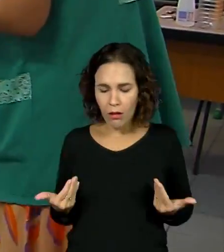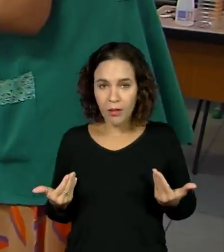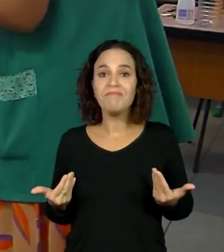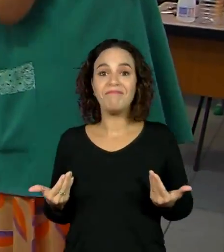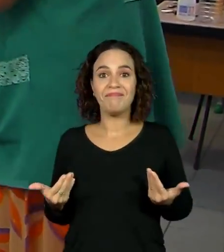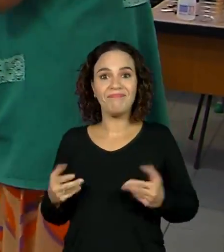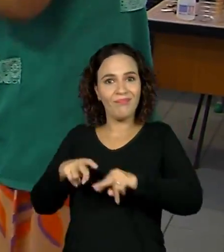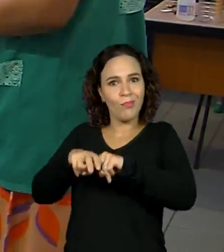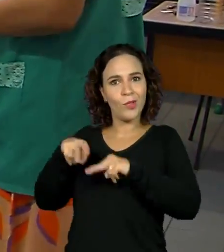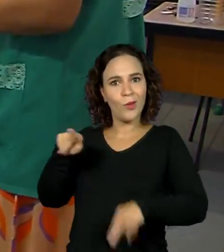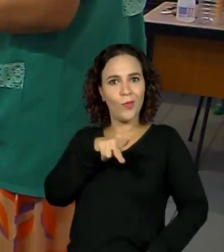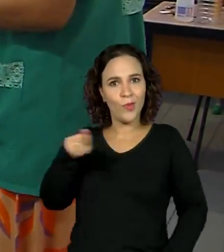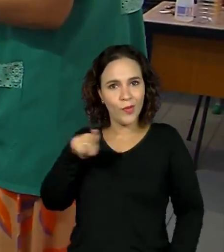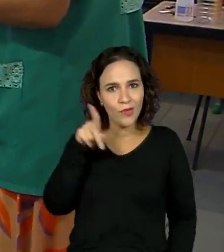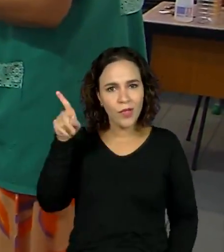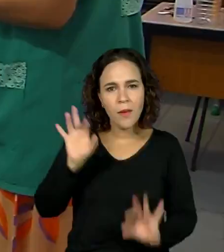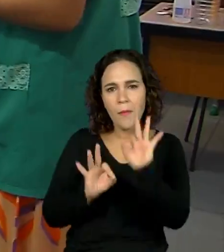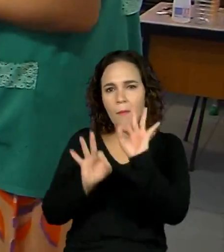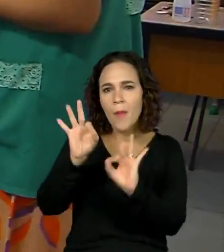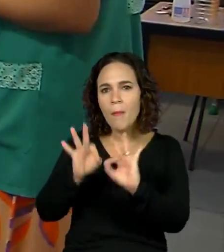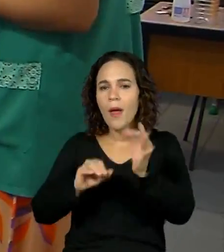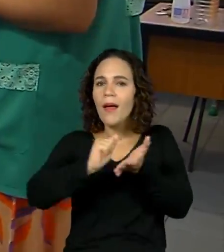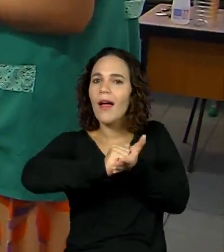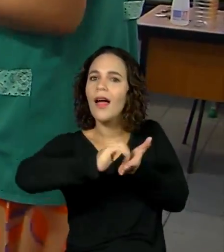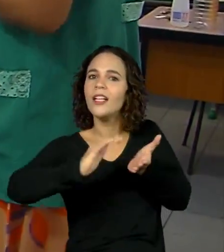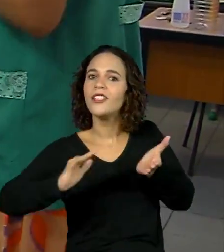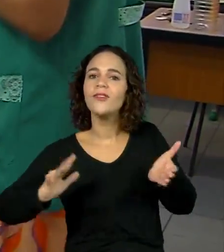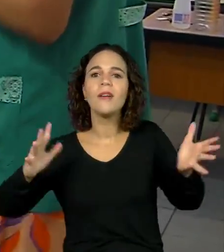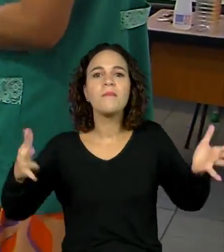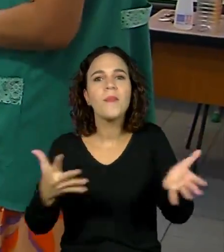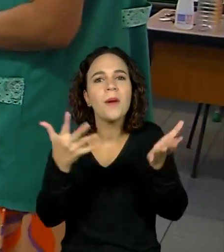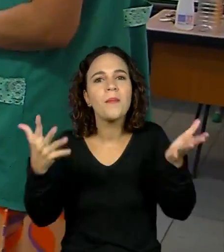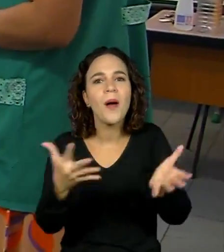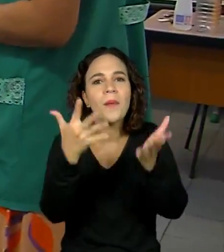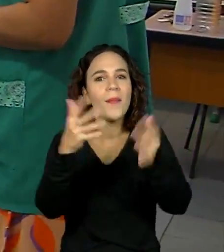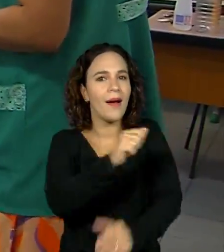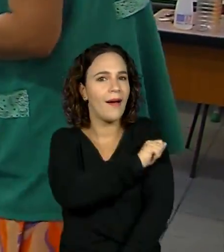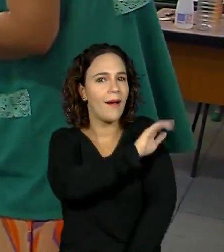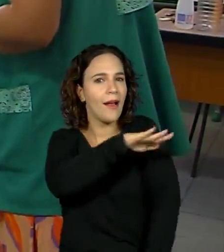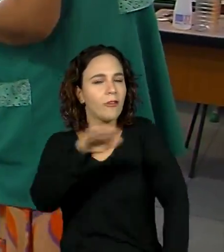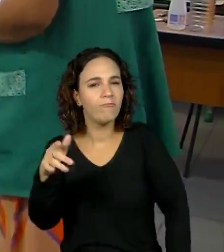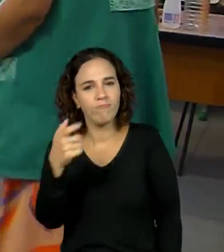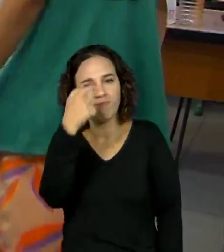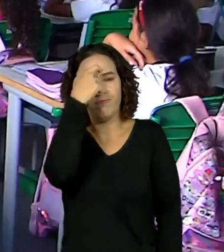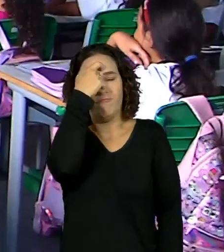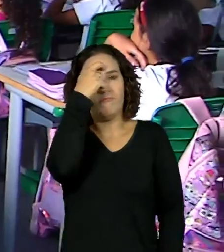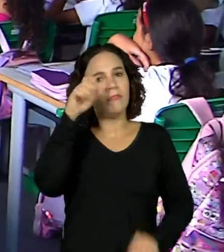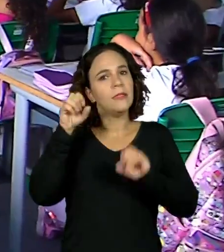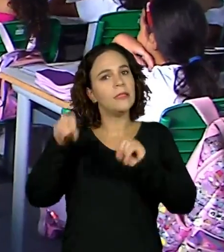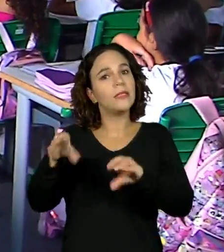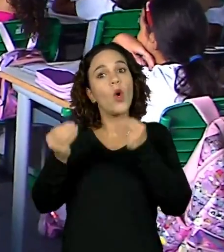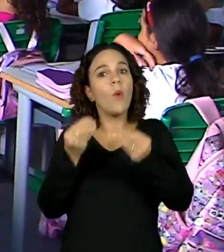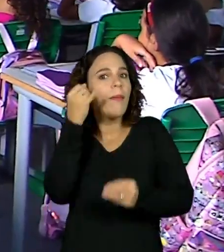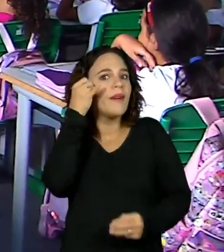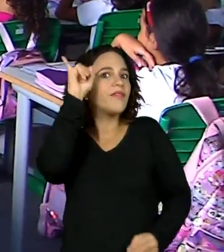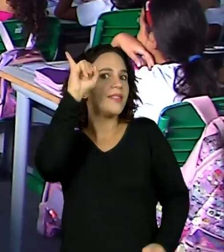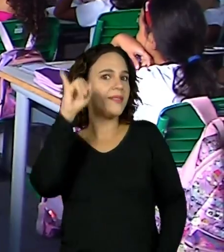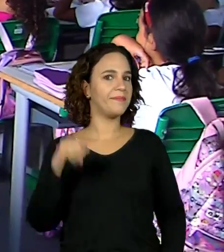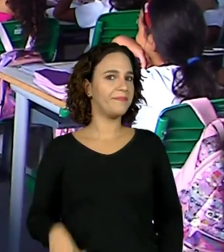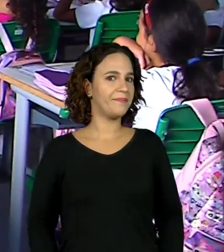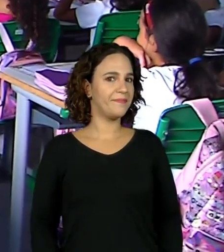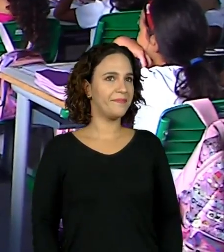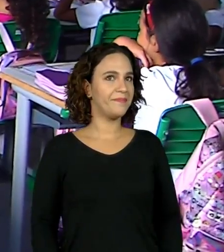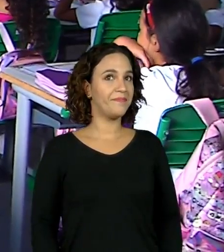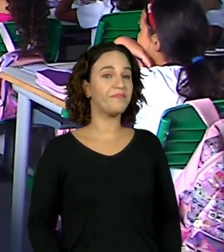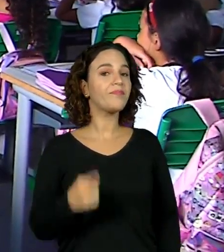professora Vanessa preparou uma série de atividades para conscientizar os estudantes e ensinar sobre prevenção.